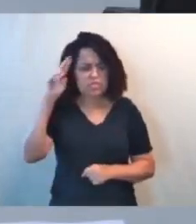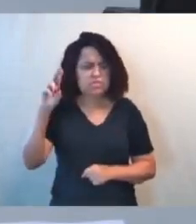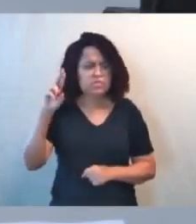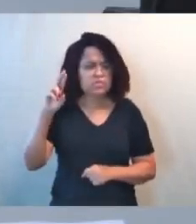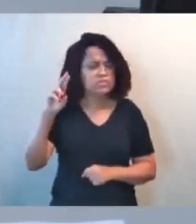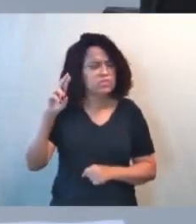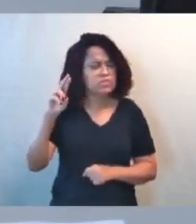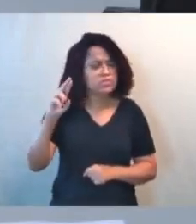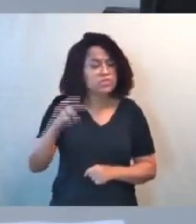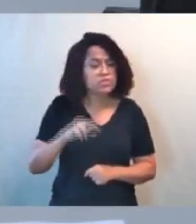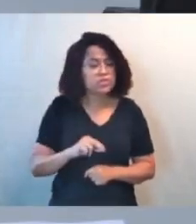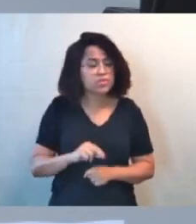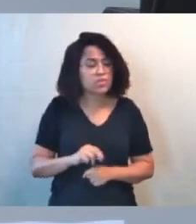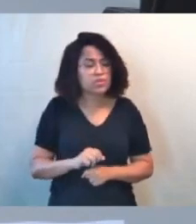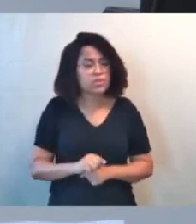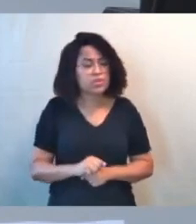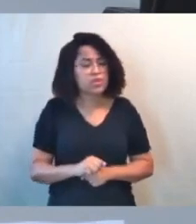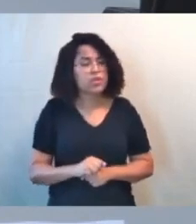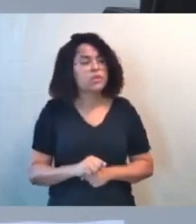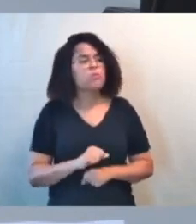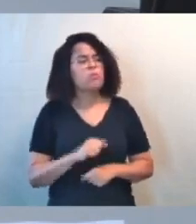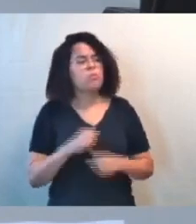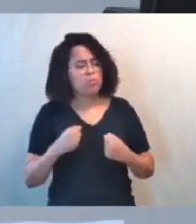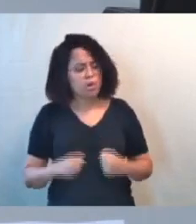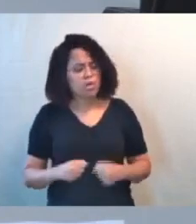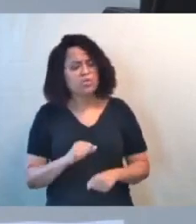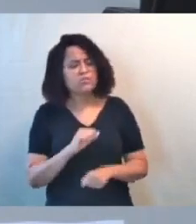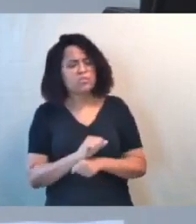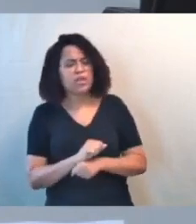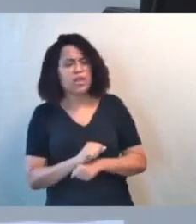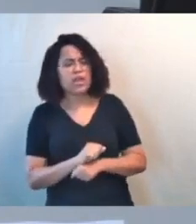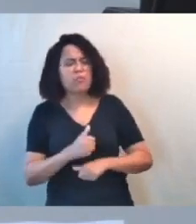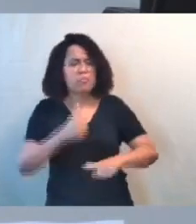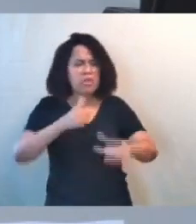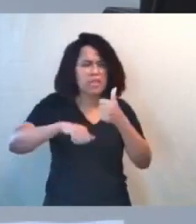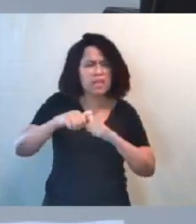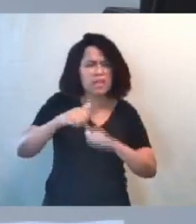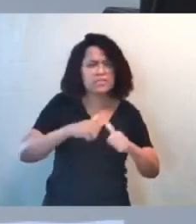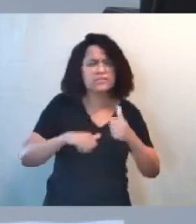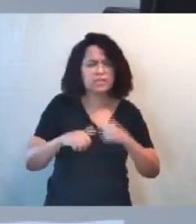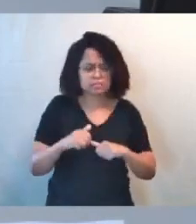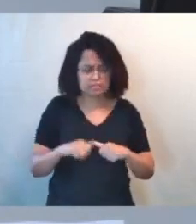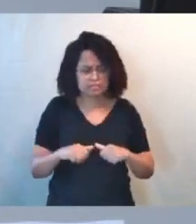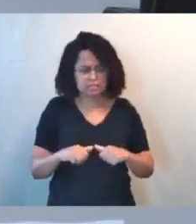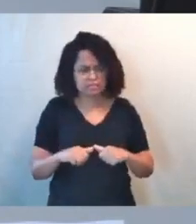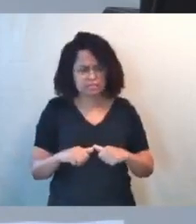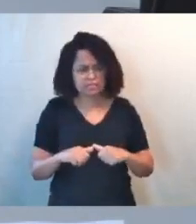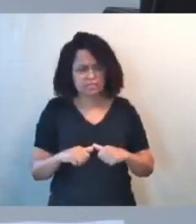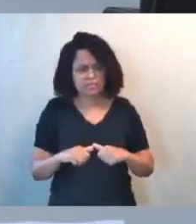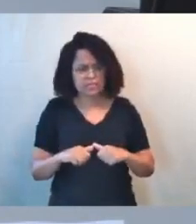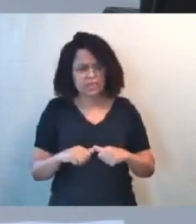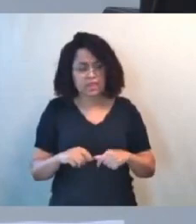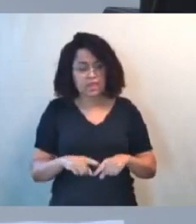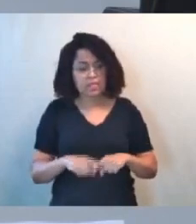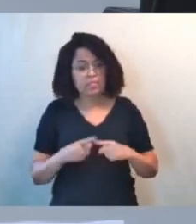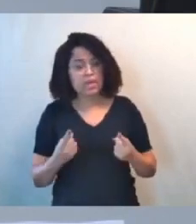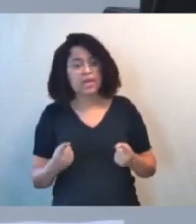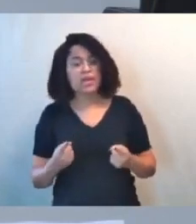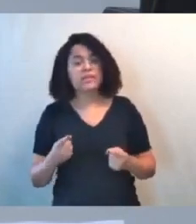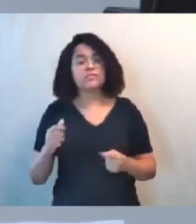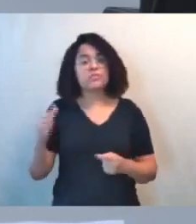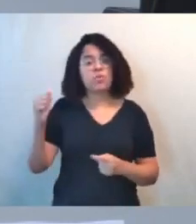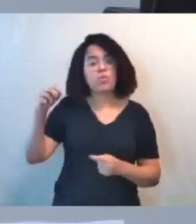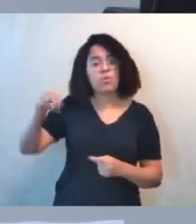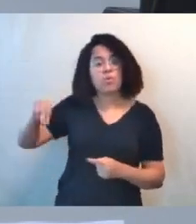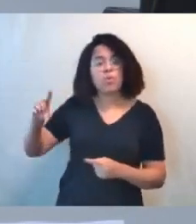Dá uma parada para o André fazer uma análise aí, mas eu acho que o André tem capacidade de questionar a Loide a pergunta que ela